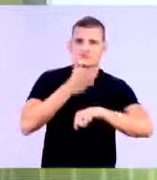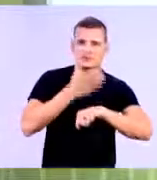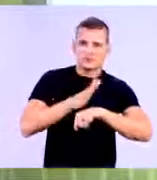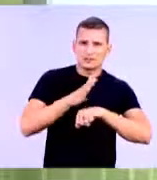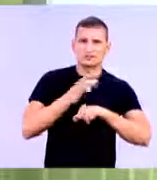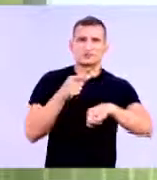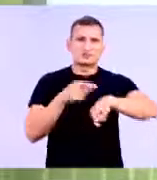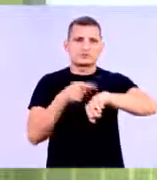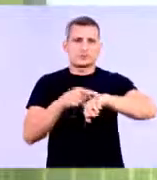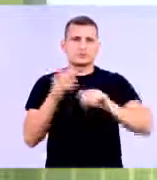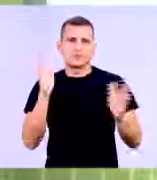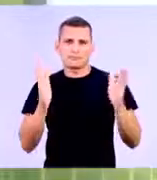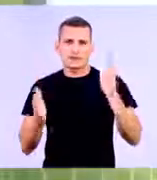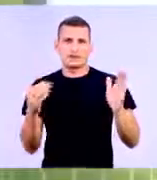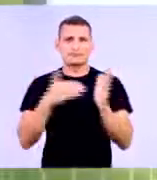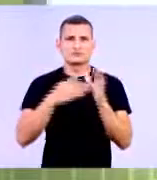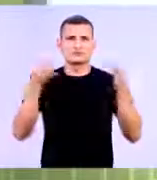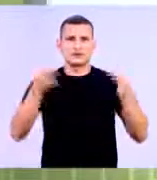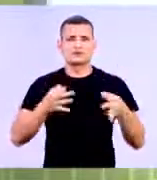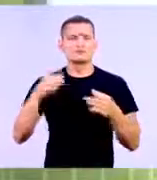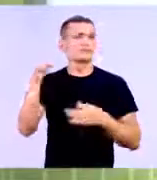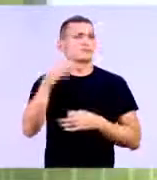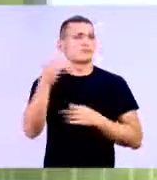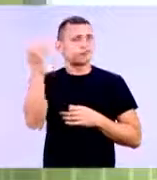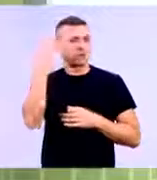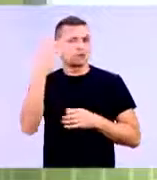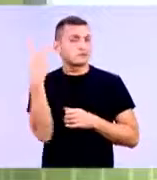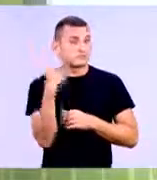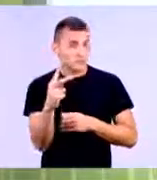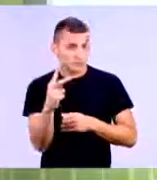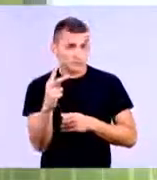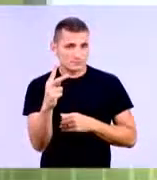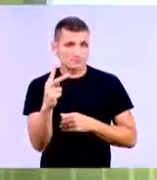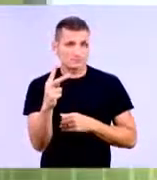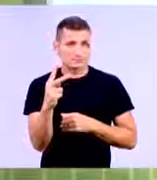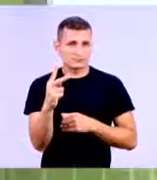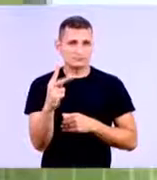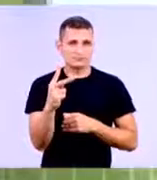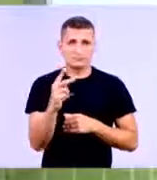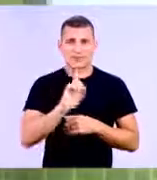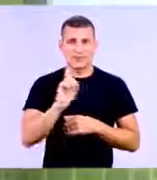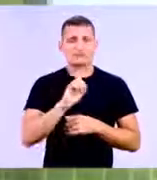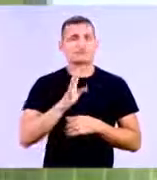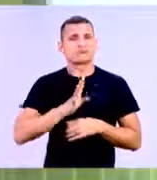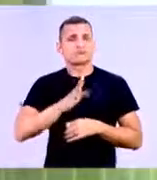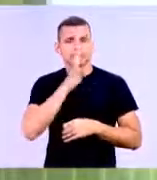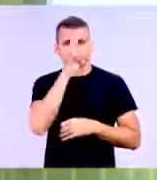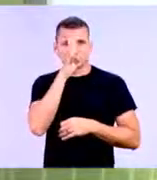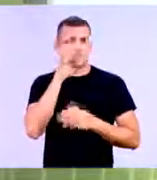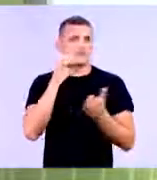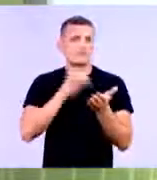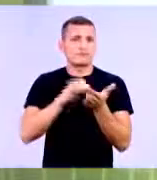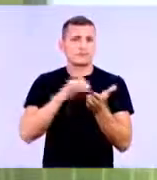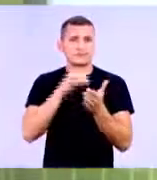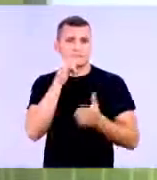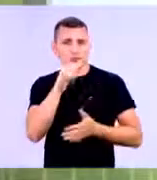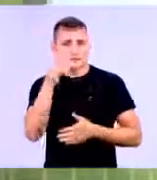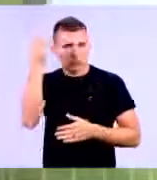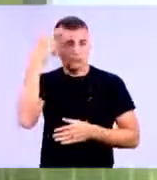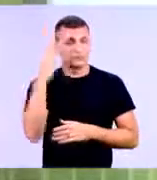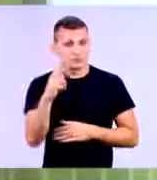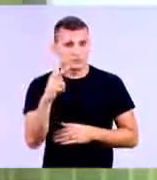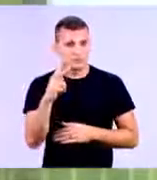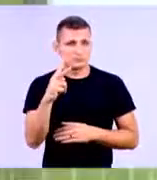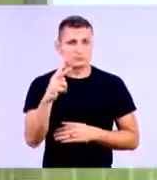no tempo certo, de quem é a culpa? A culpa é sua? Foi algo involuntário. Faltou energia, a culpa é sua?